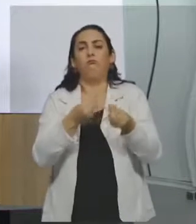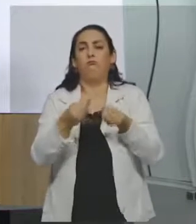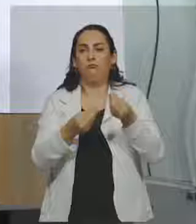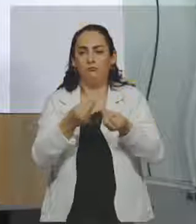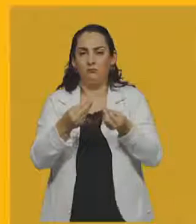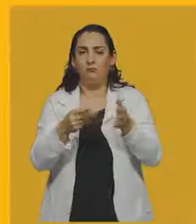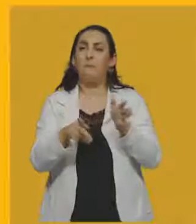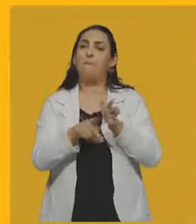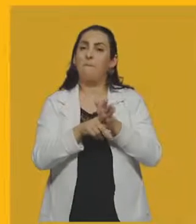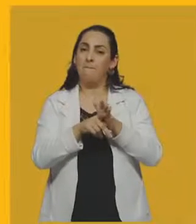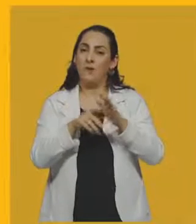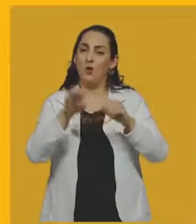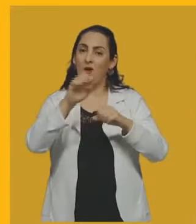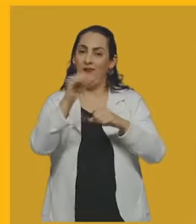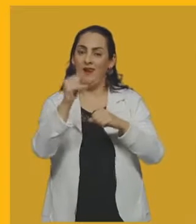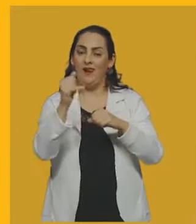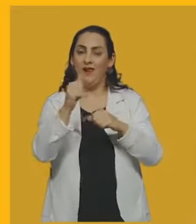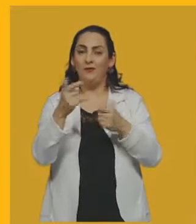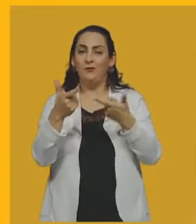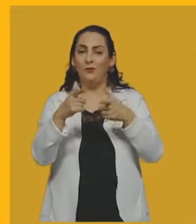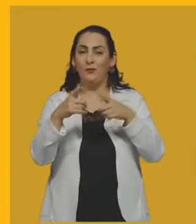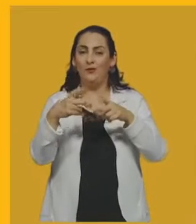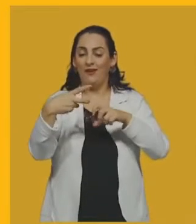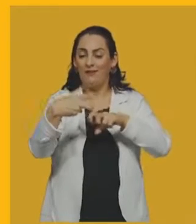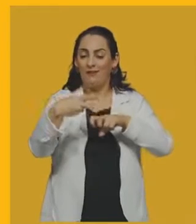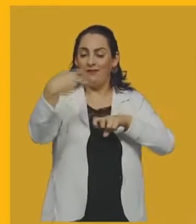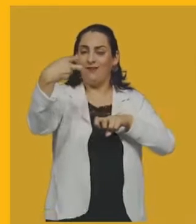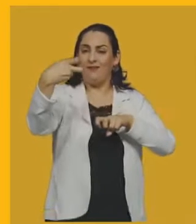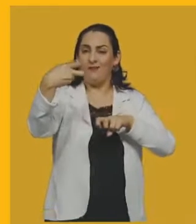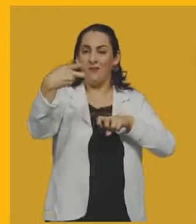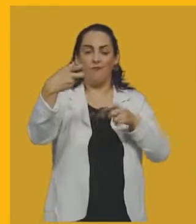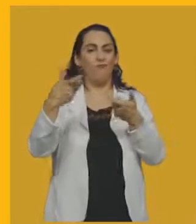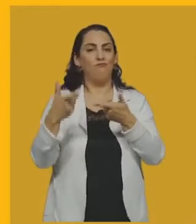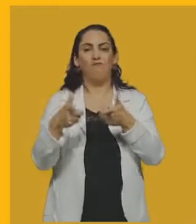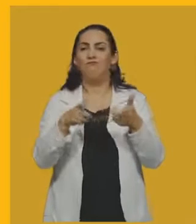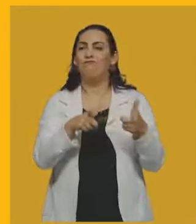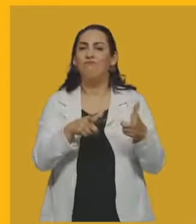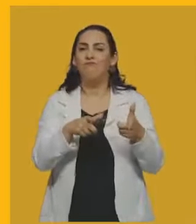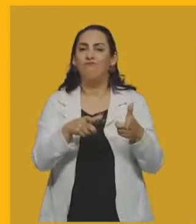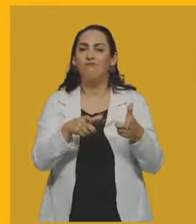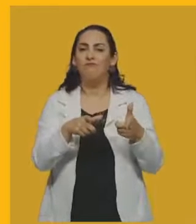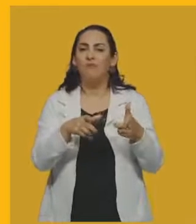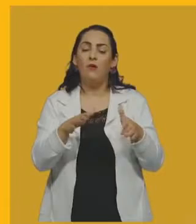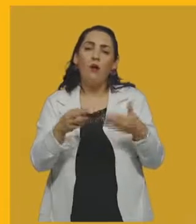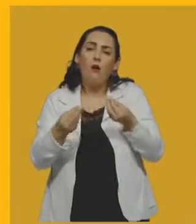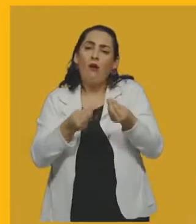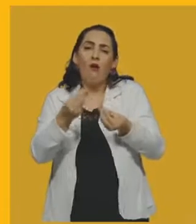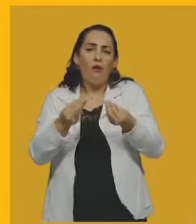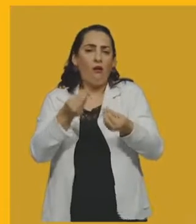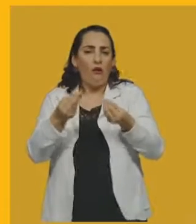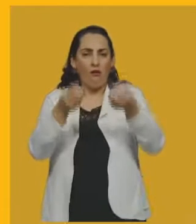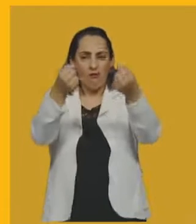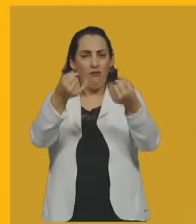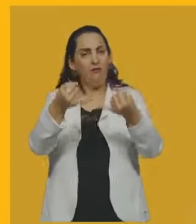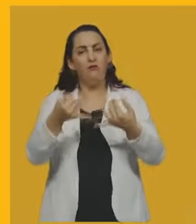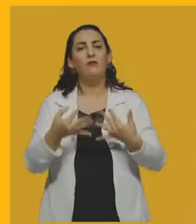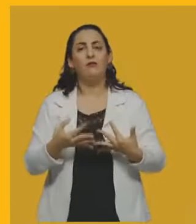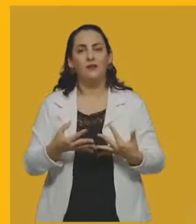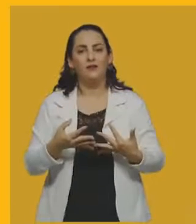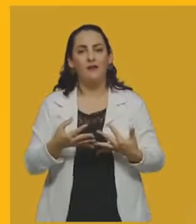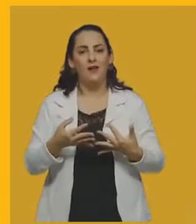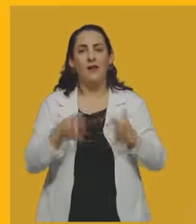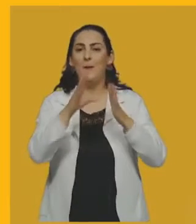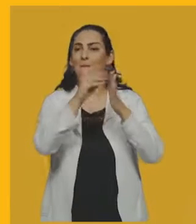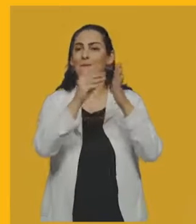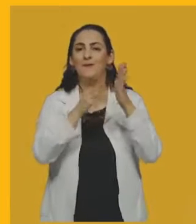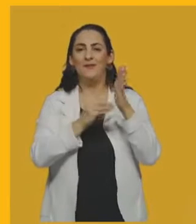não são atraídos pelo núcleo, então esse era um outro ponto que o modelo de Rutherford também não conseguia explicar. Porque se a distância